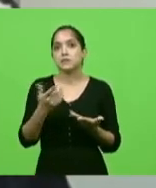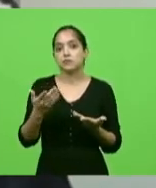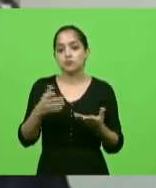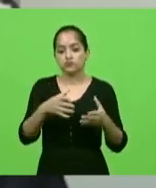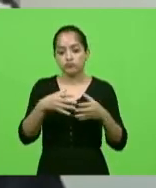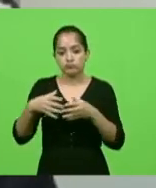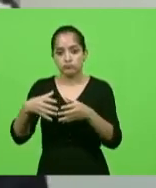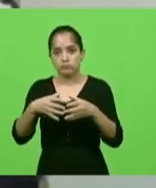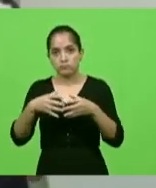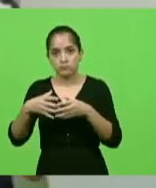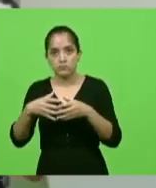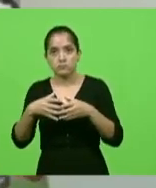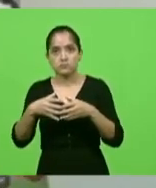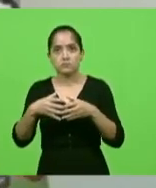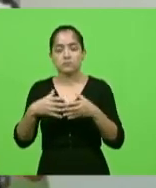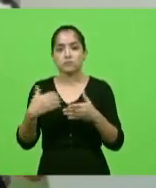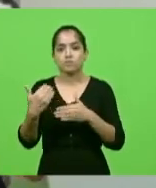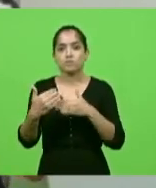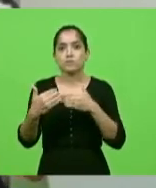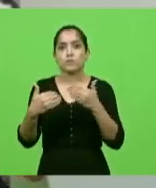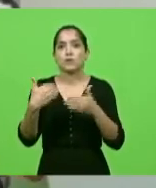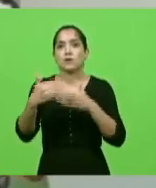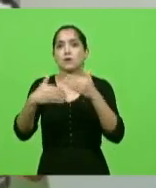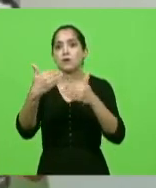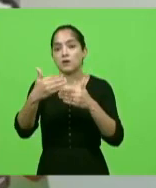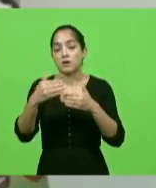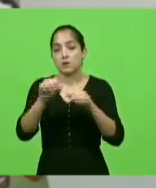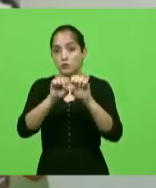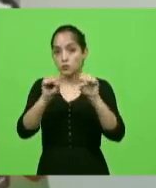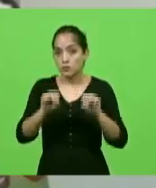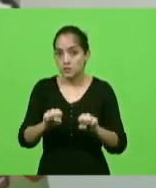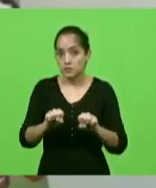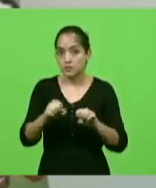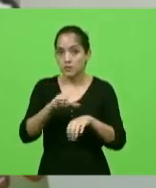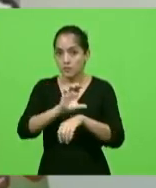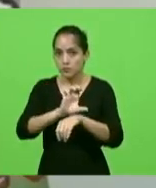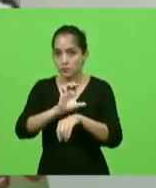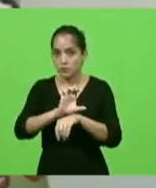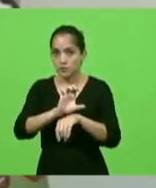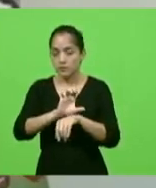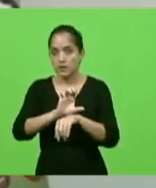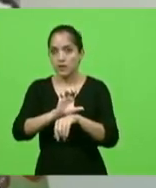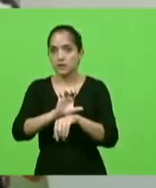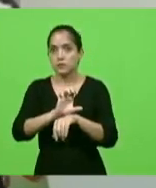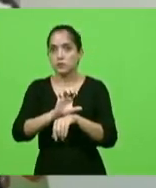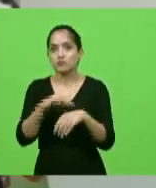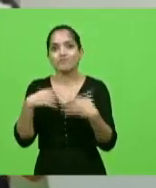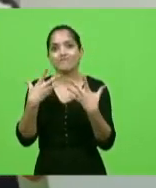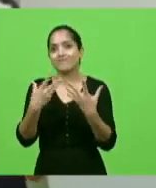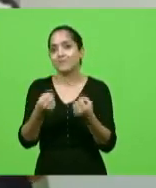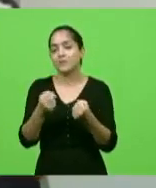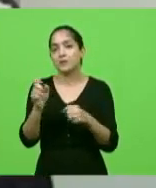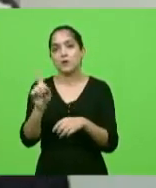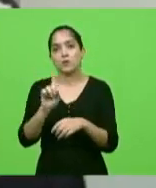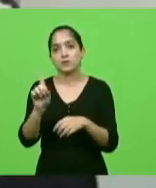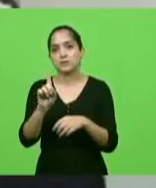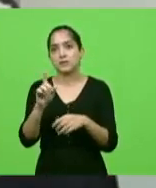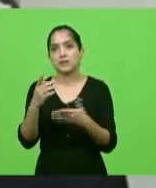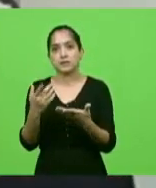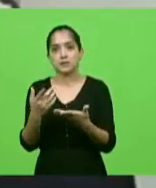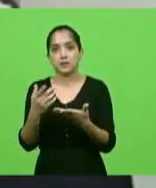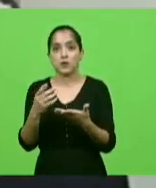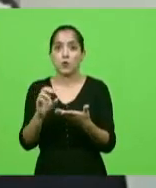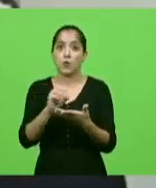ambos os institutos de modo simultâneo para que o sistema do Estado ele não aceita o